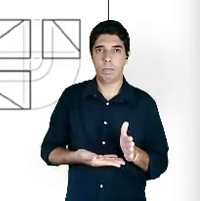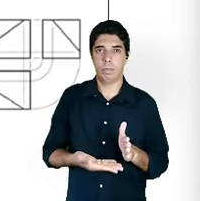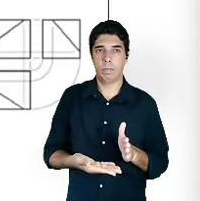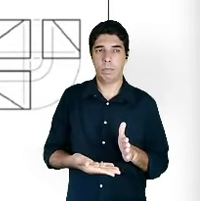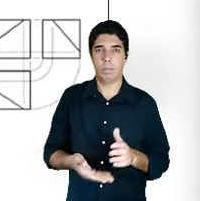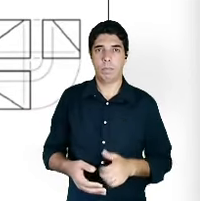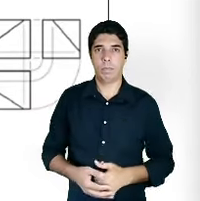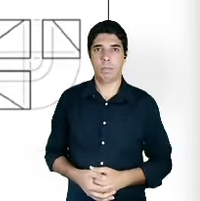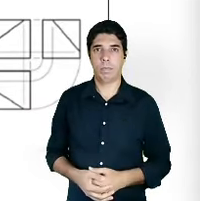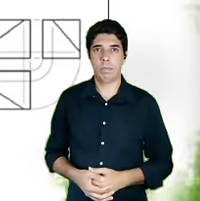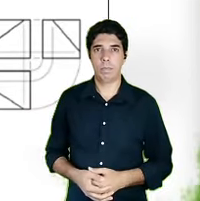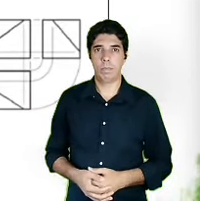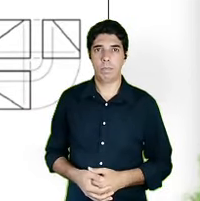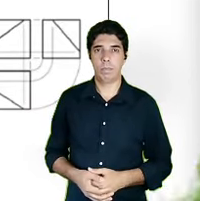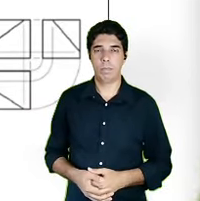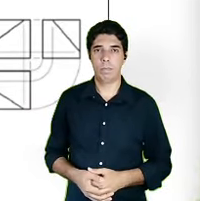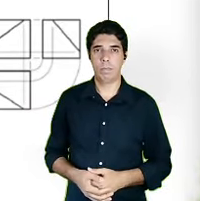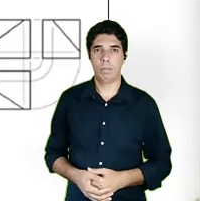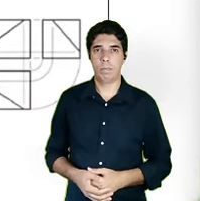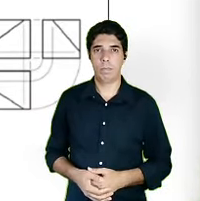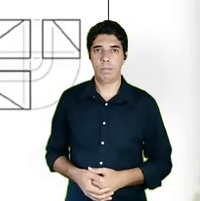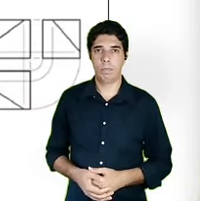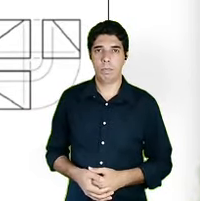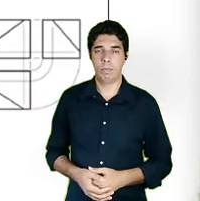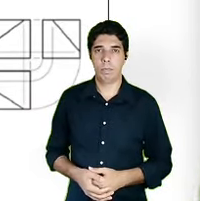certo? Está aqui a vista superior.